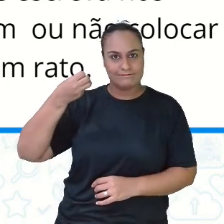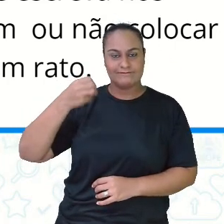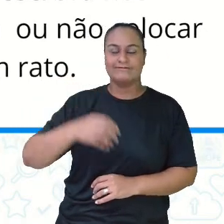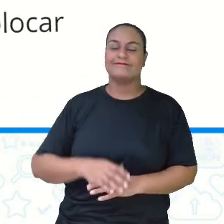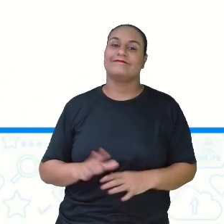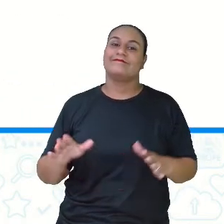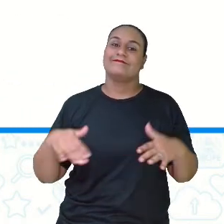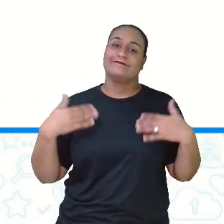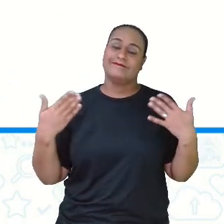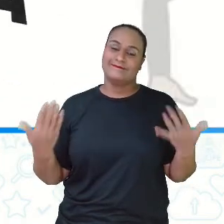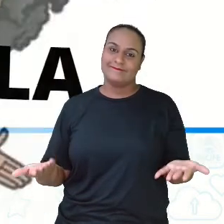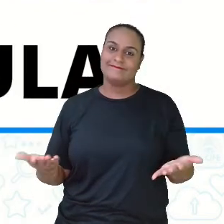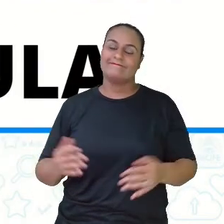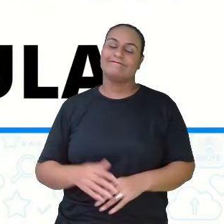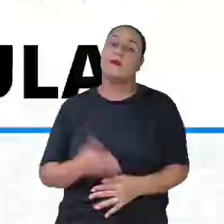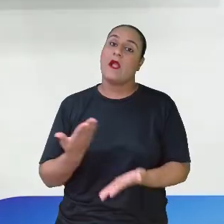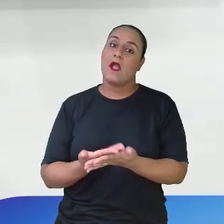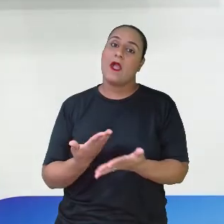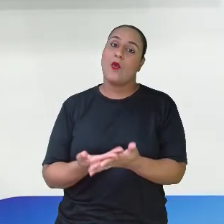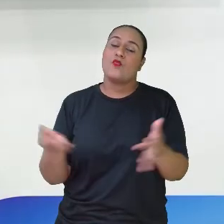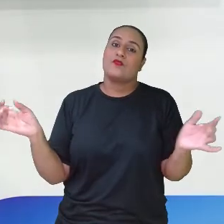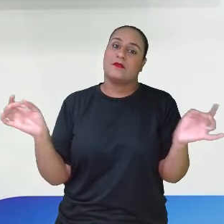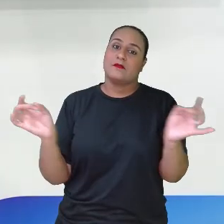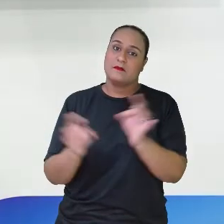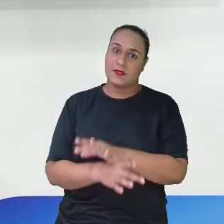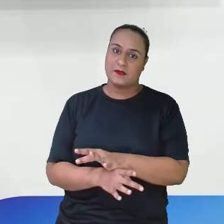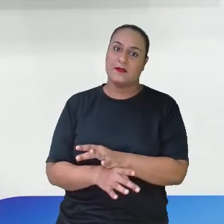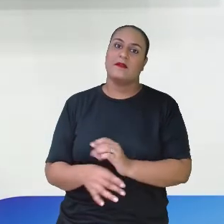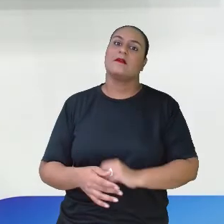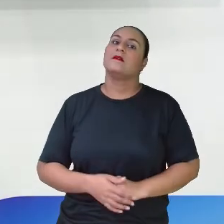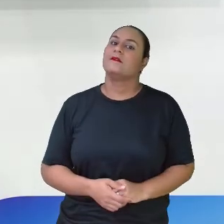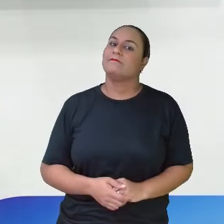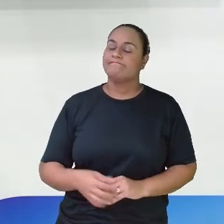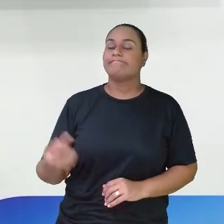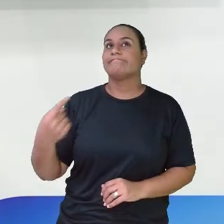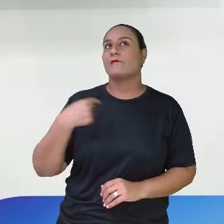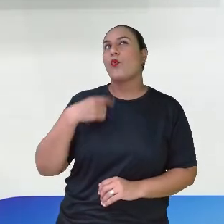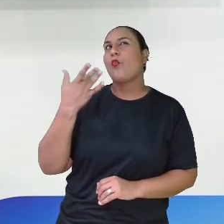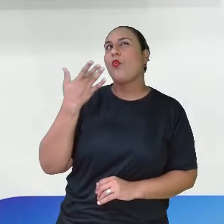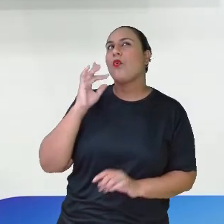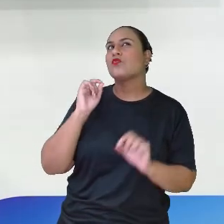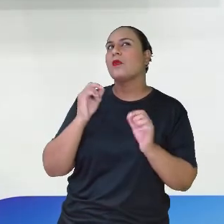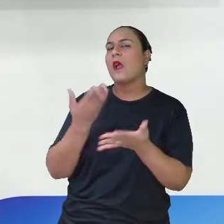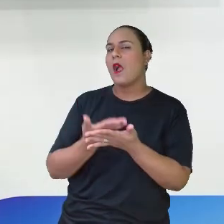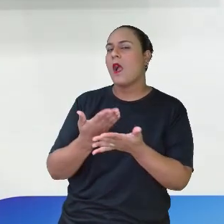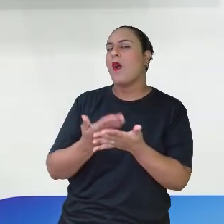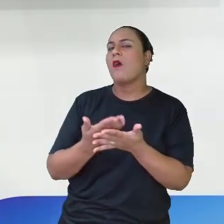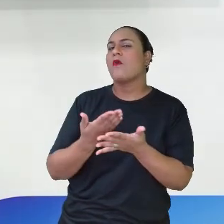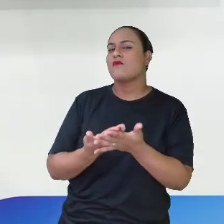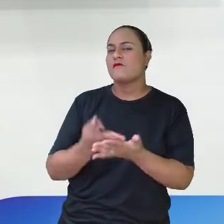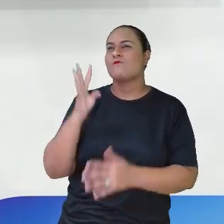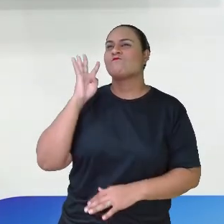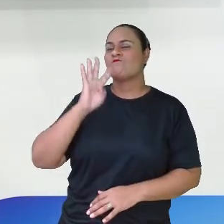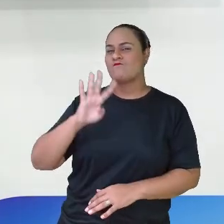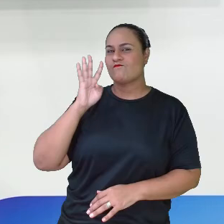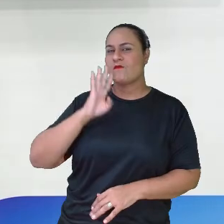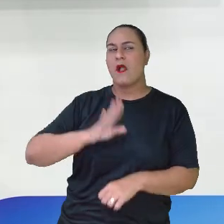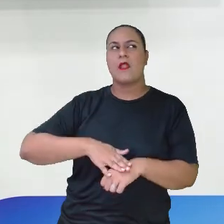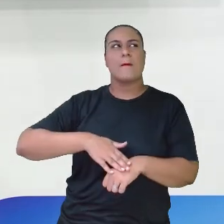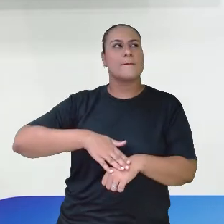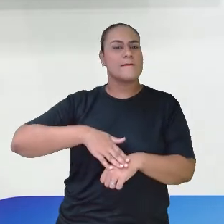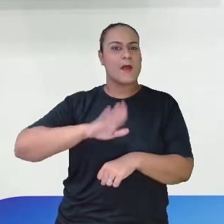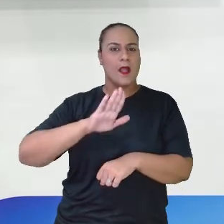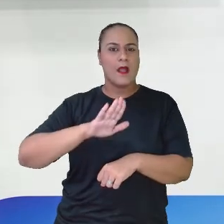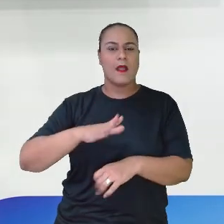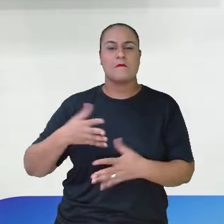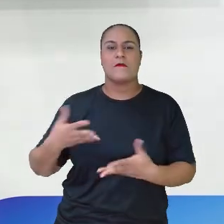é isso aí. A gente está terminando por hoje a aula. Eu acho que a aula hoje foi muito legal, foi show. O